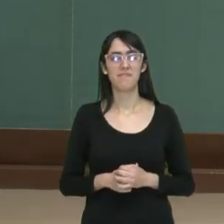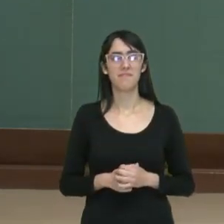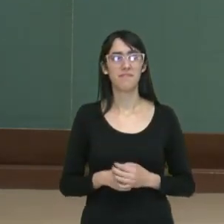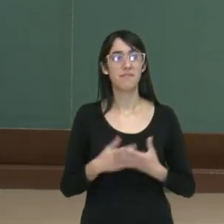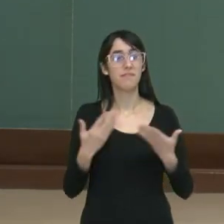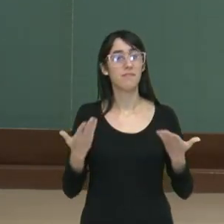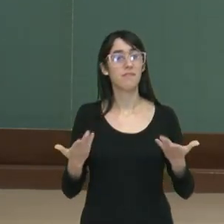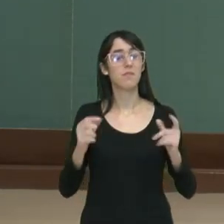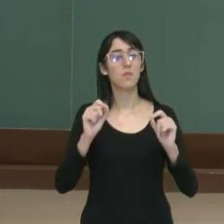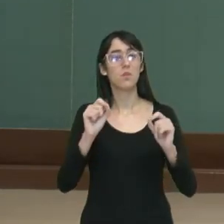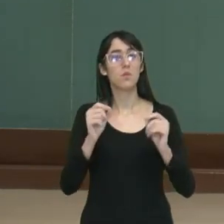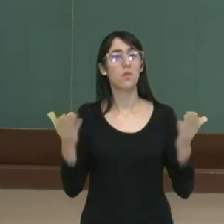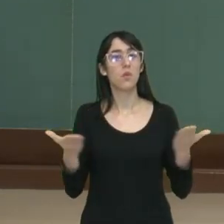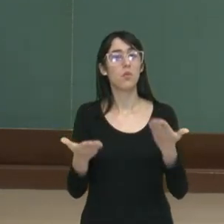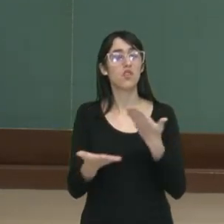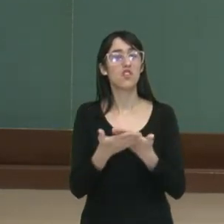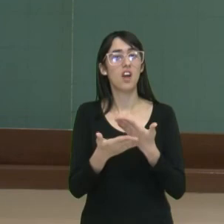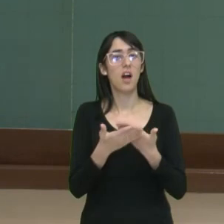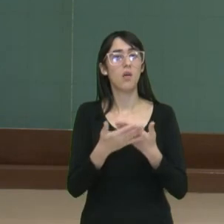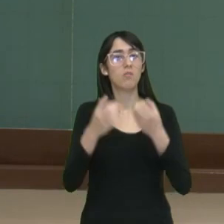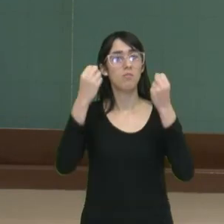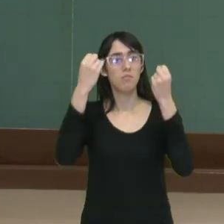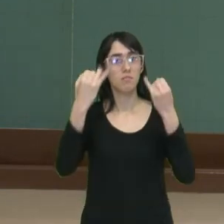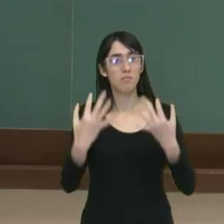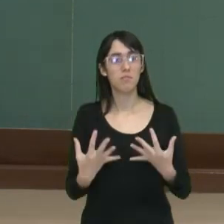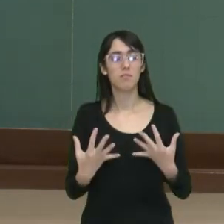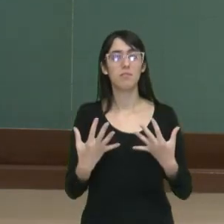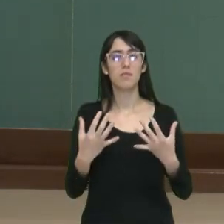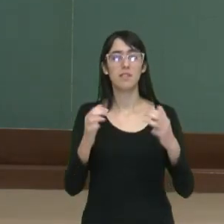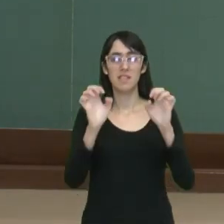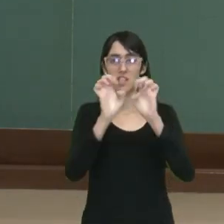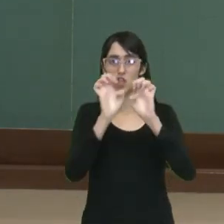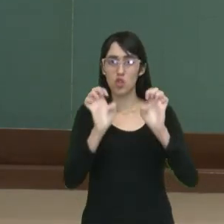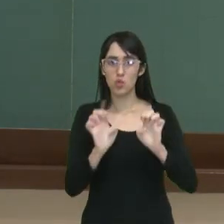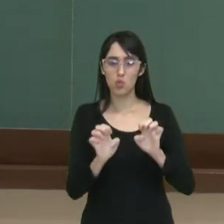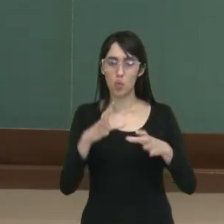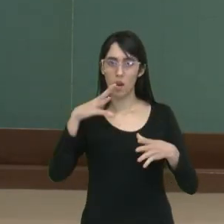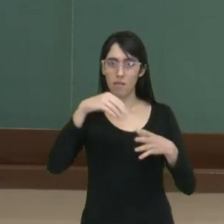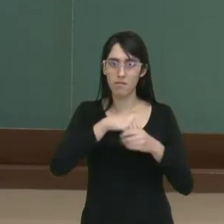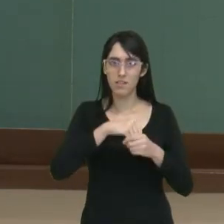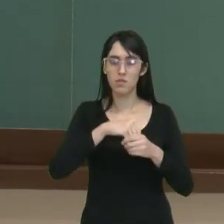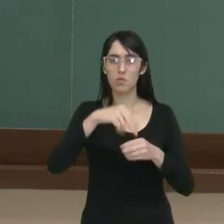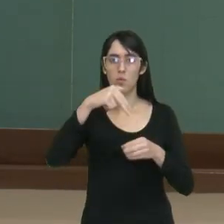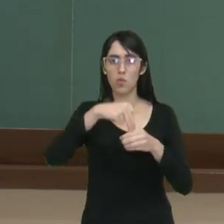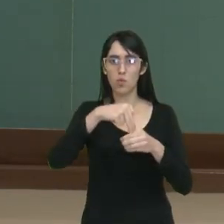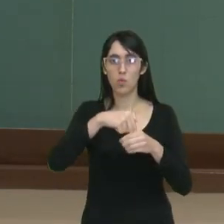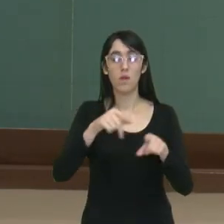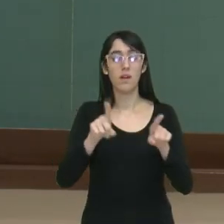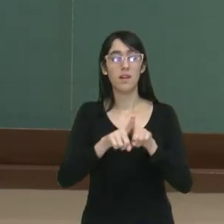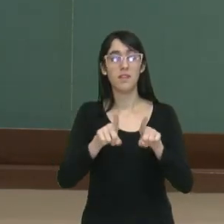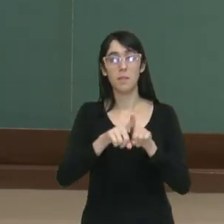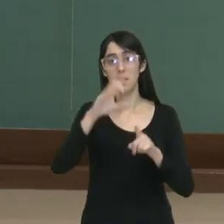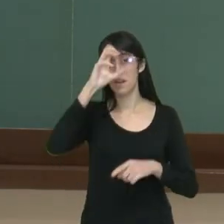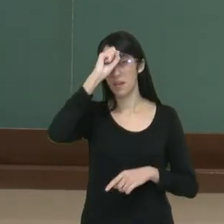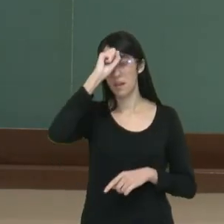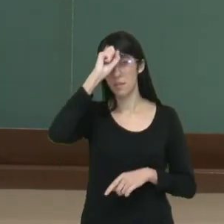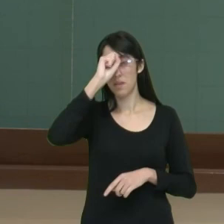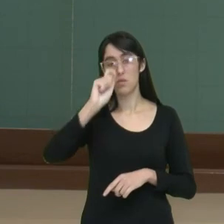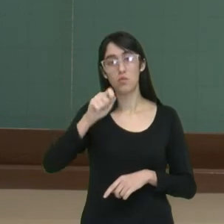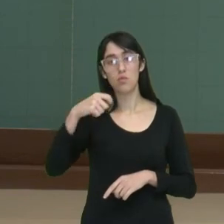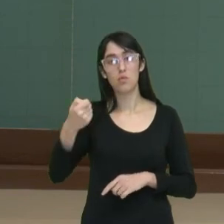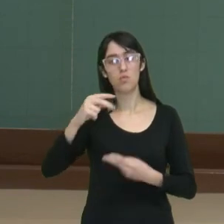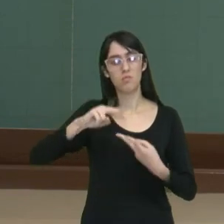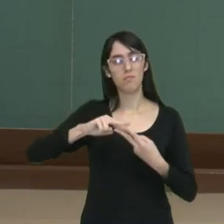Então, nesta aula nós falamos sobre a estrutura do núcleo e falamos da composição do